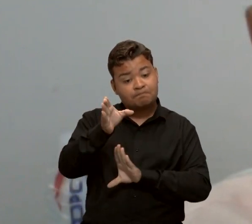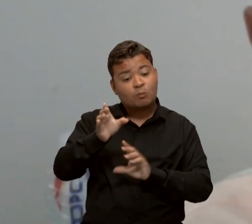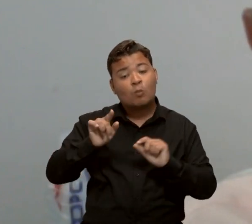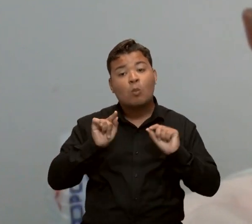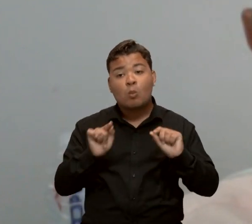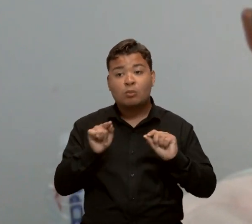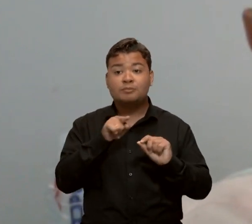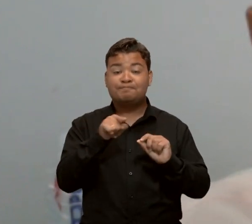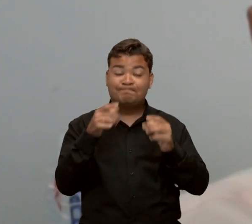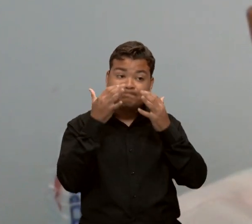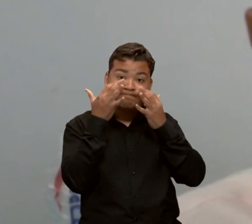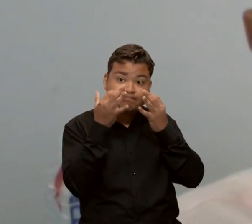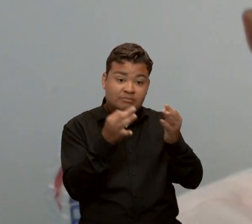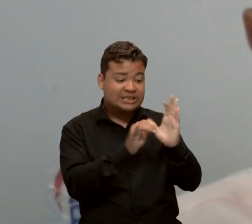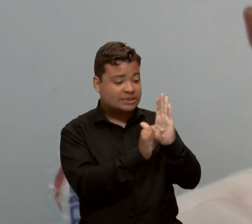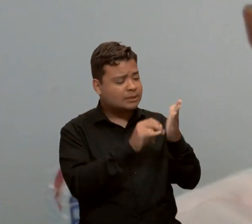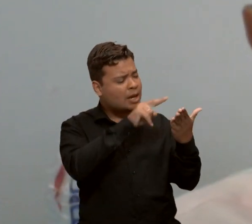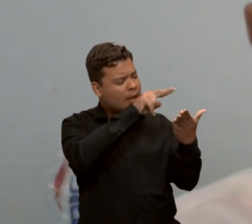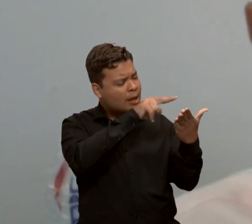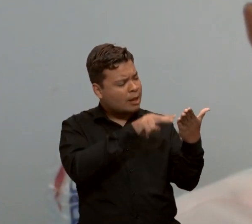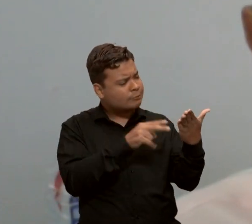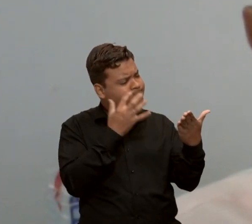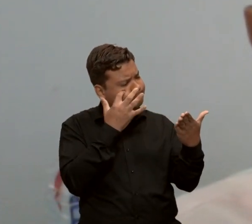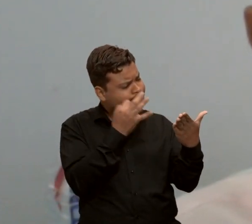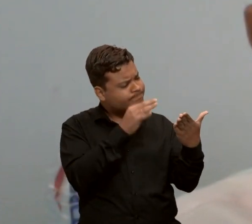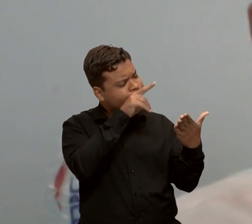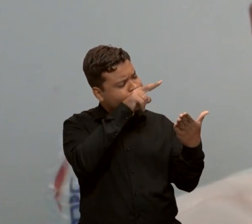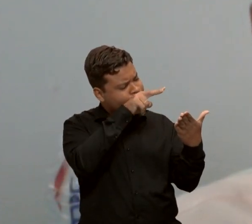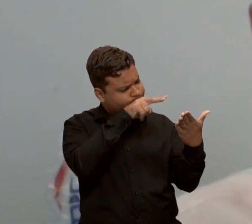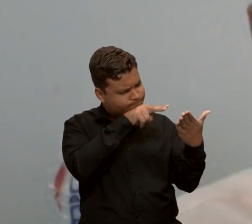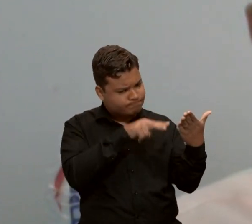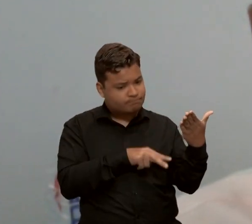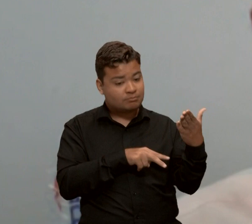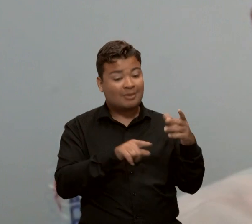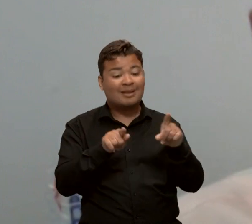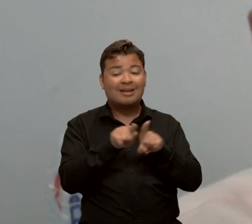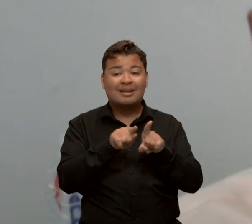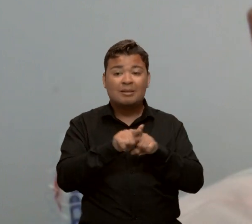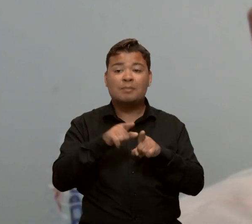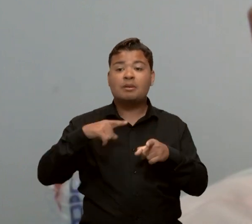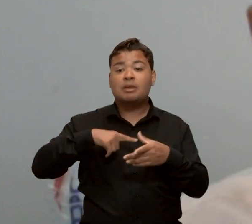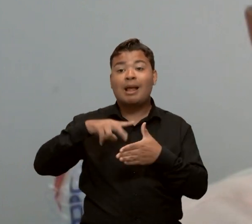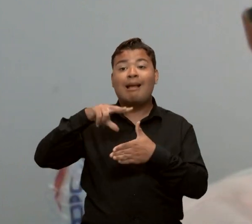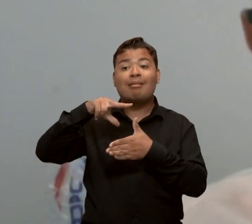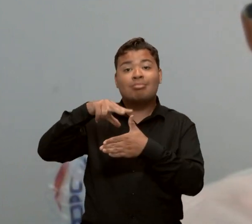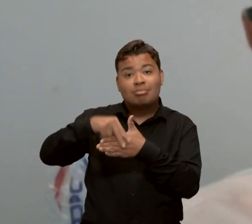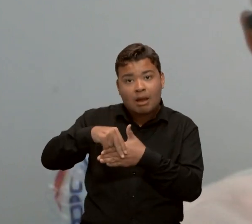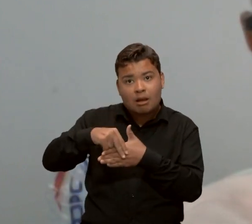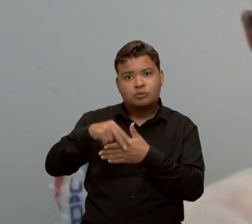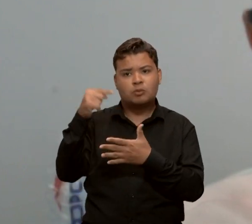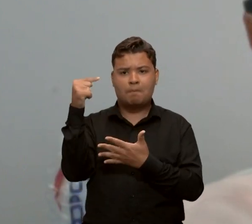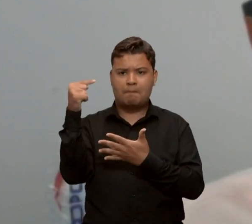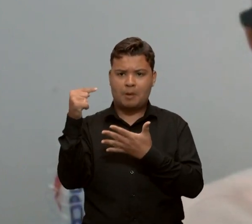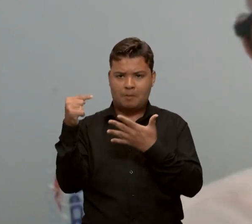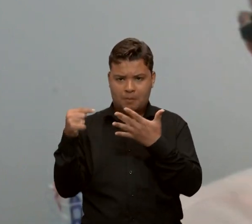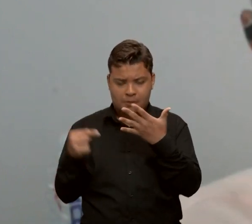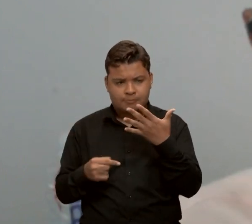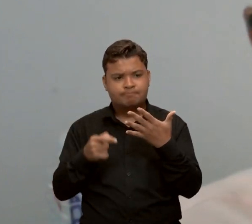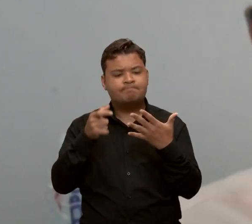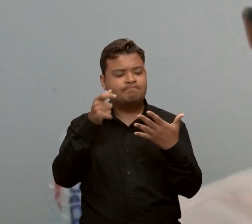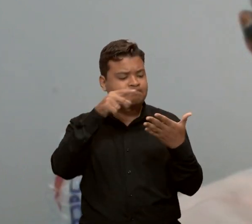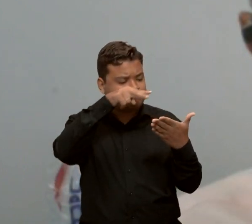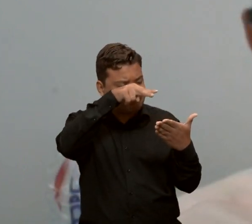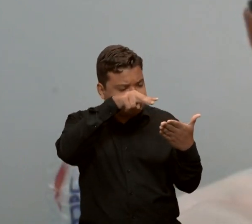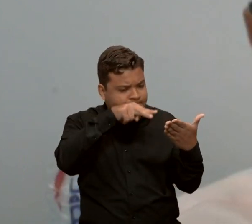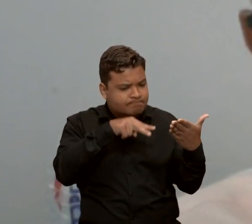o edital e leia atentamente os anexos do edital, porque toda a regra do